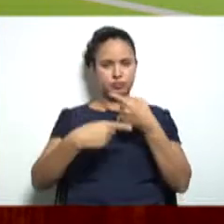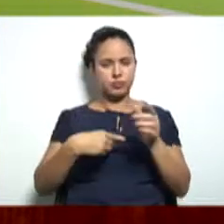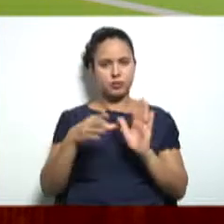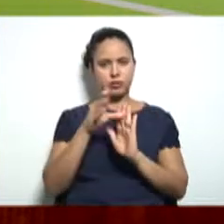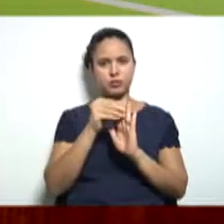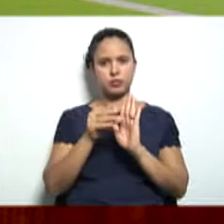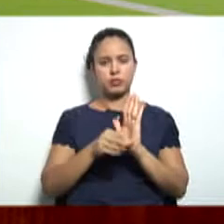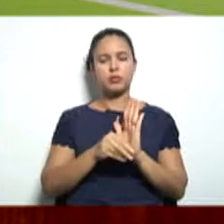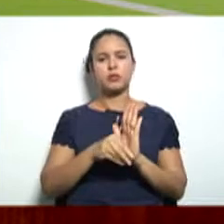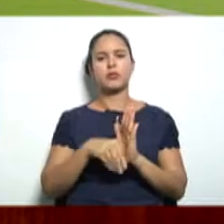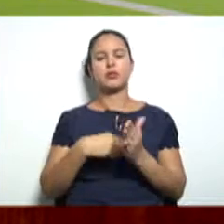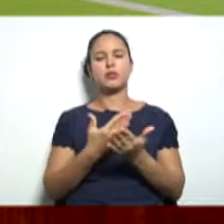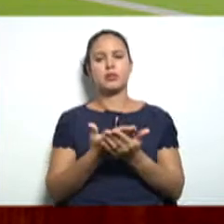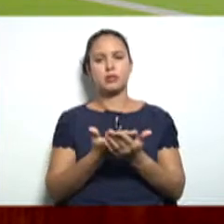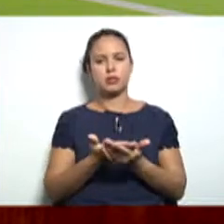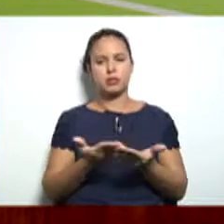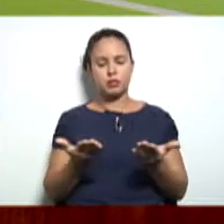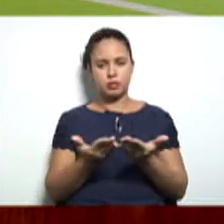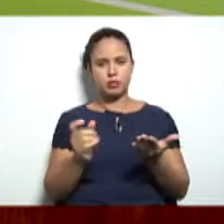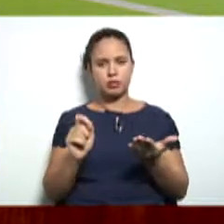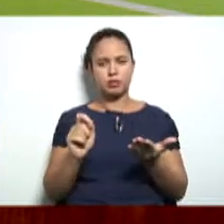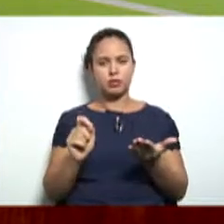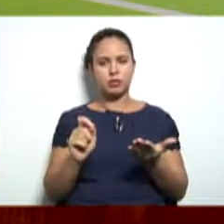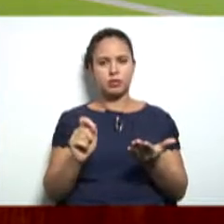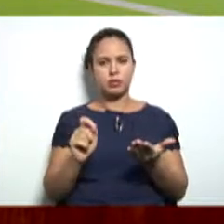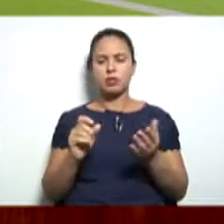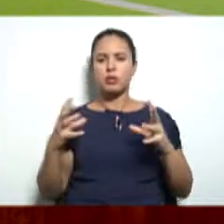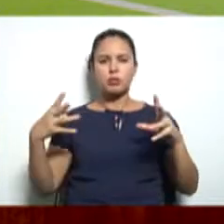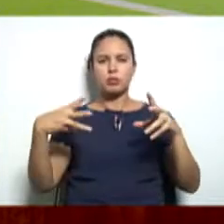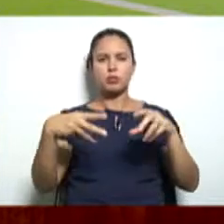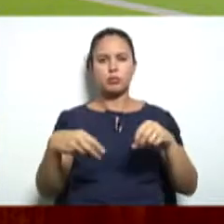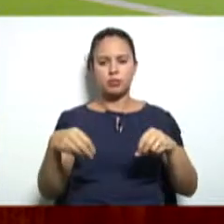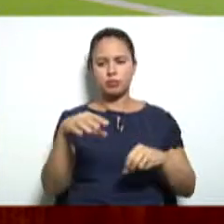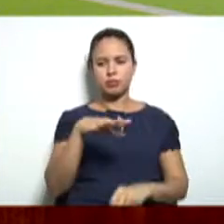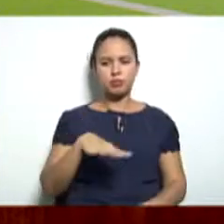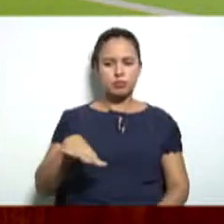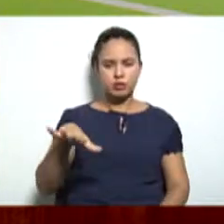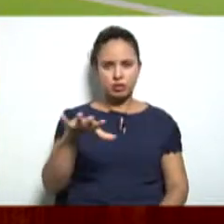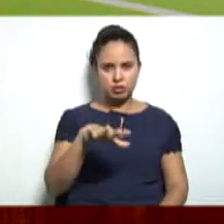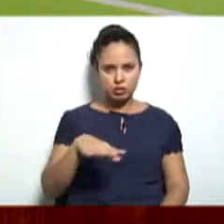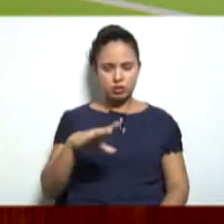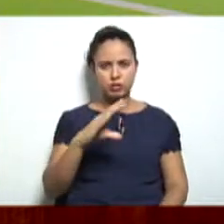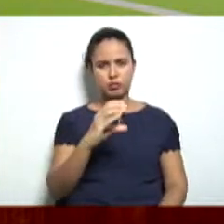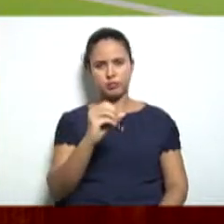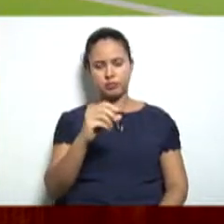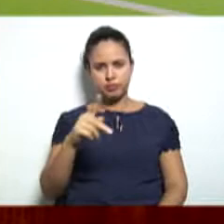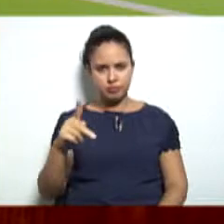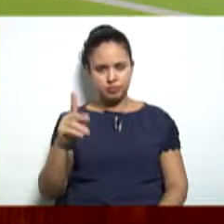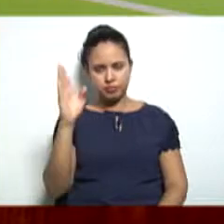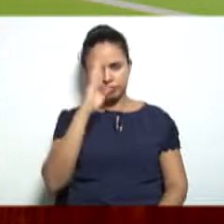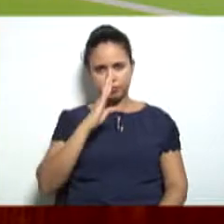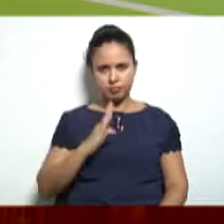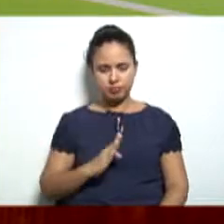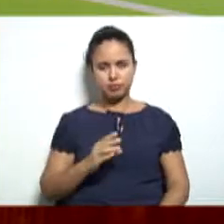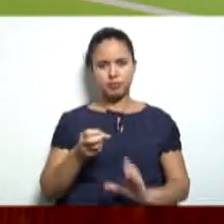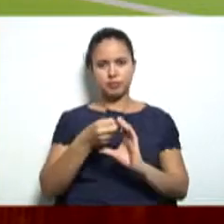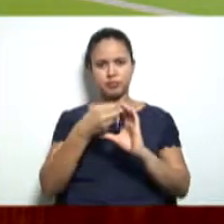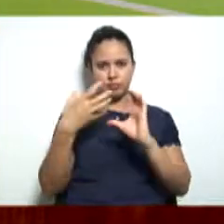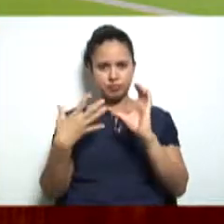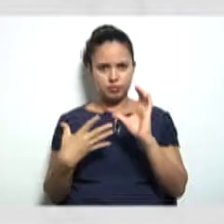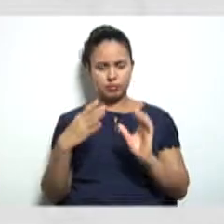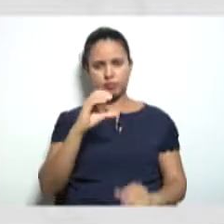aula de hoje, nós vamos ver tudo sobre ramos do cooperativismo brasileiro, características do